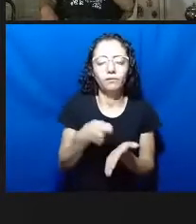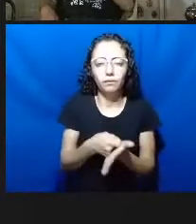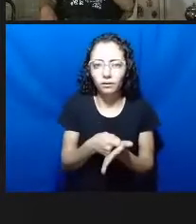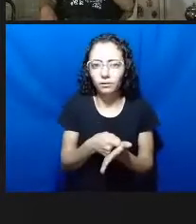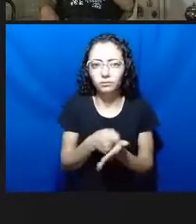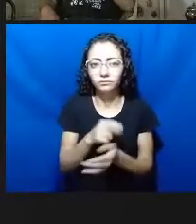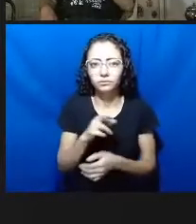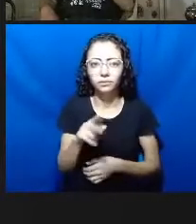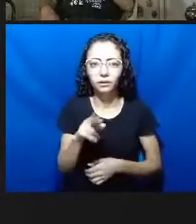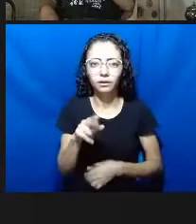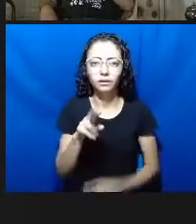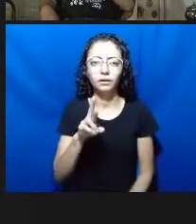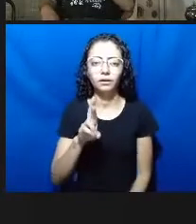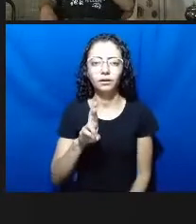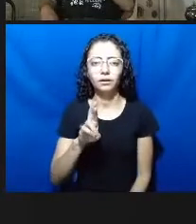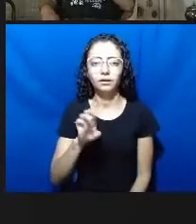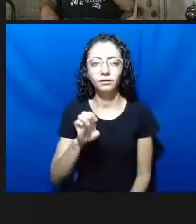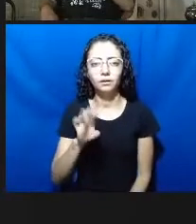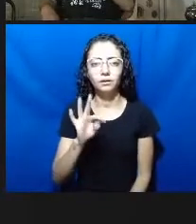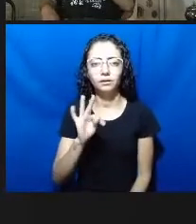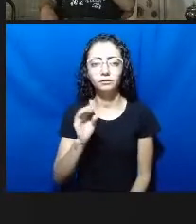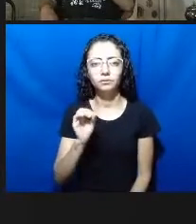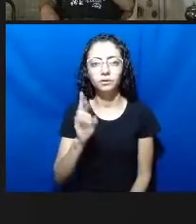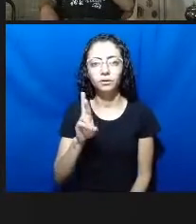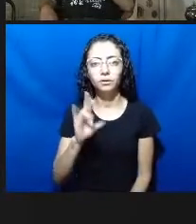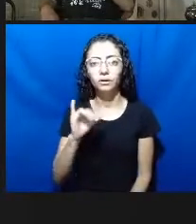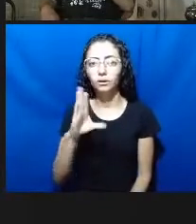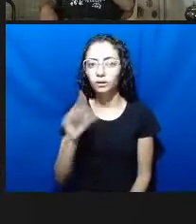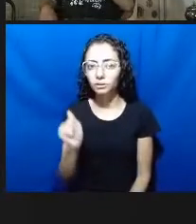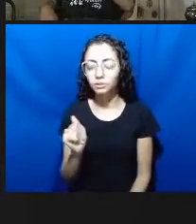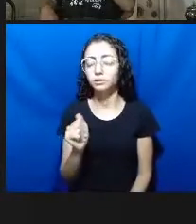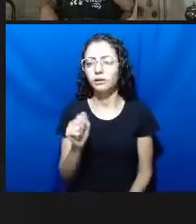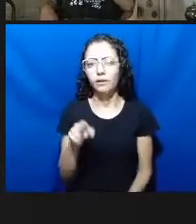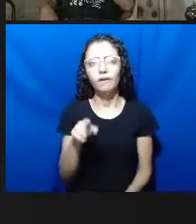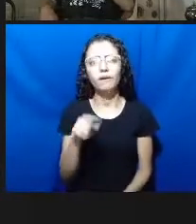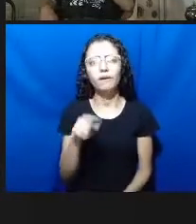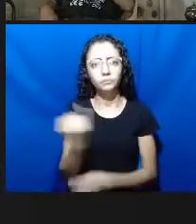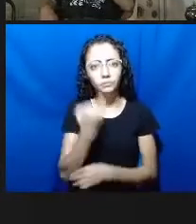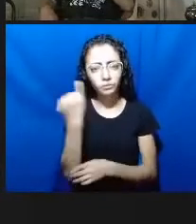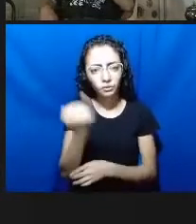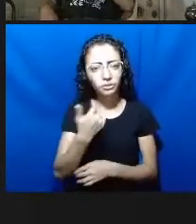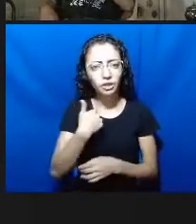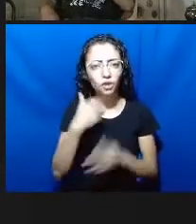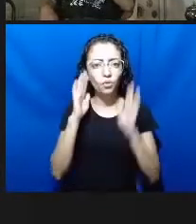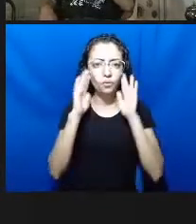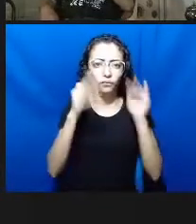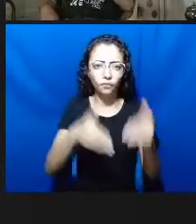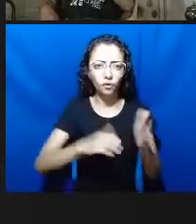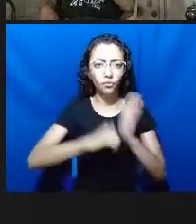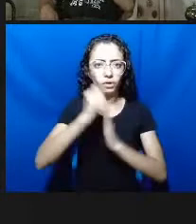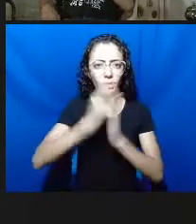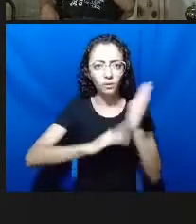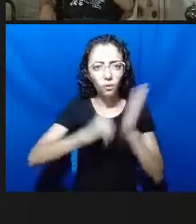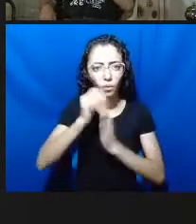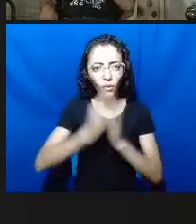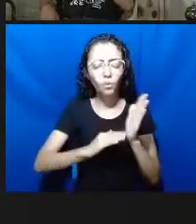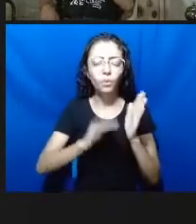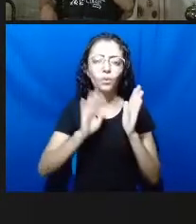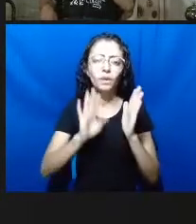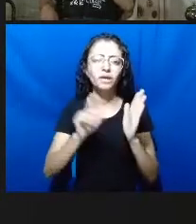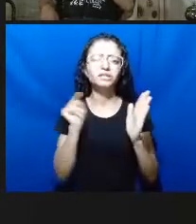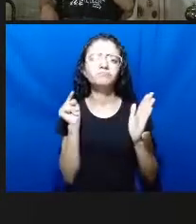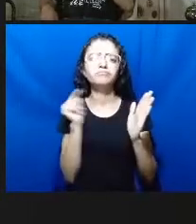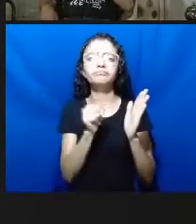pictórica. Né? Isso é fundamental. Eu estou tratando da cor sem tratar da questão pictórica. Estou tratando da cor como fato.